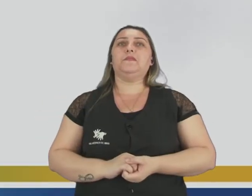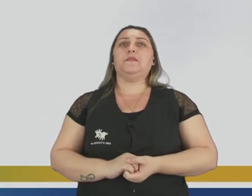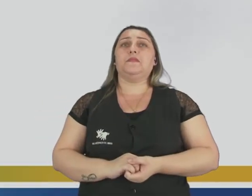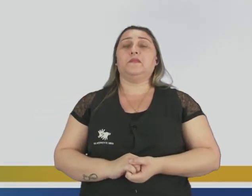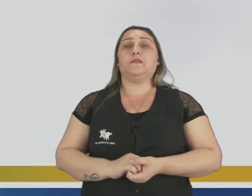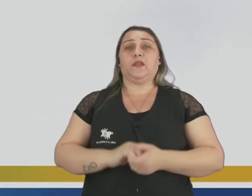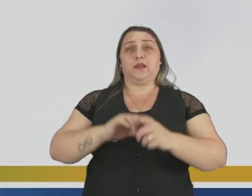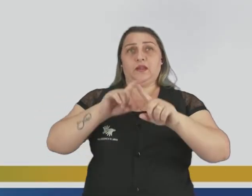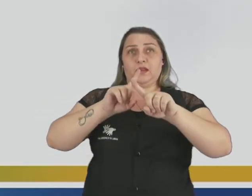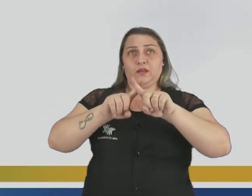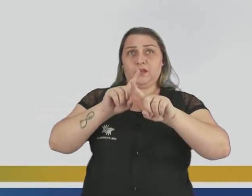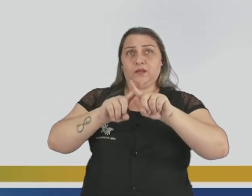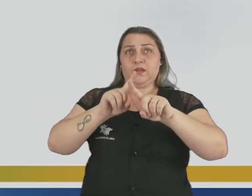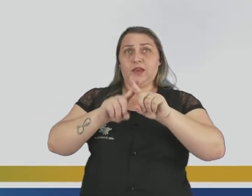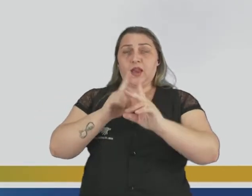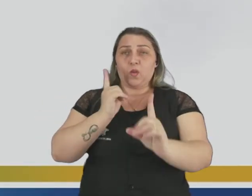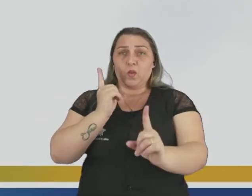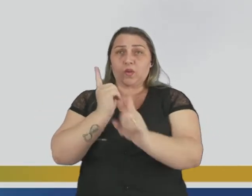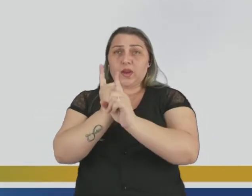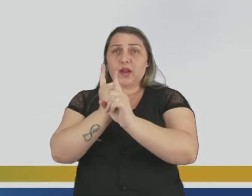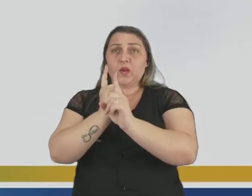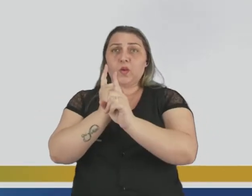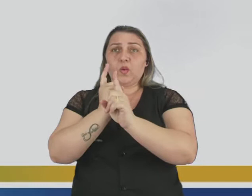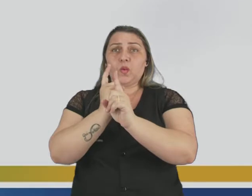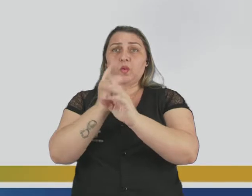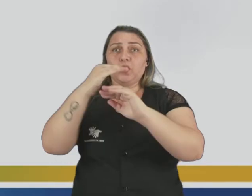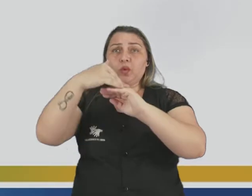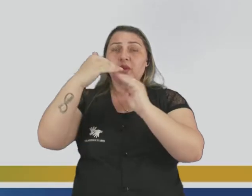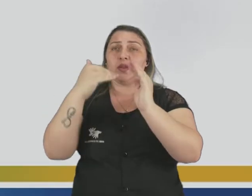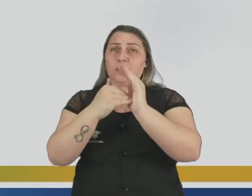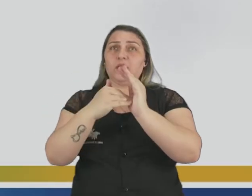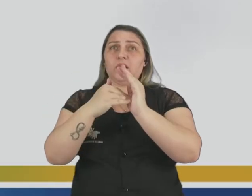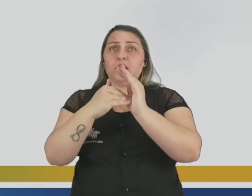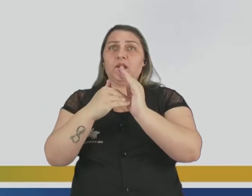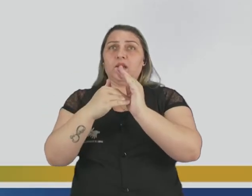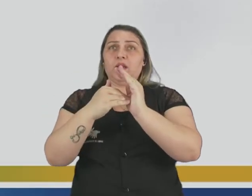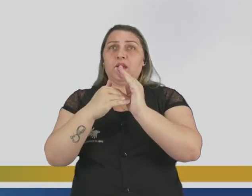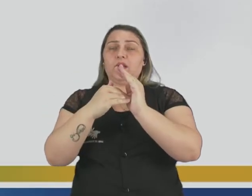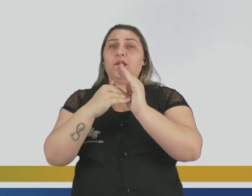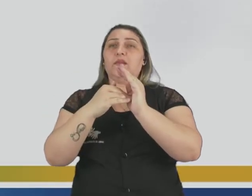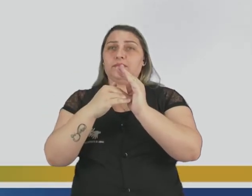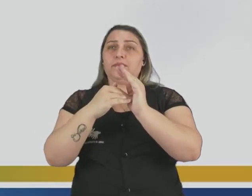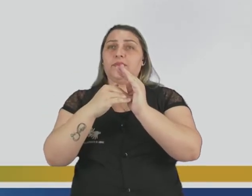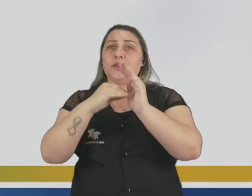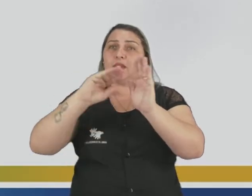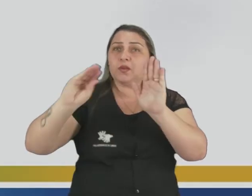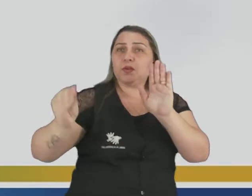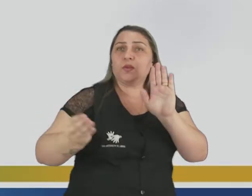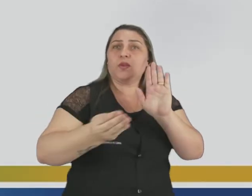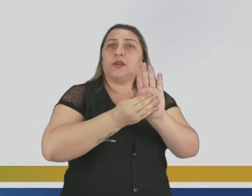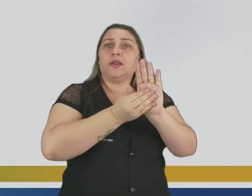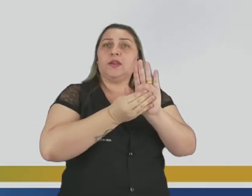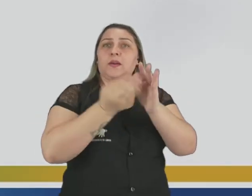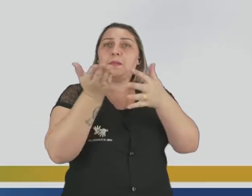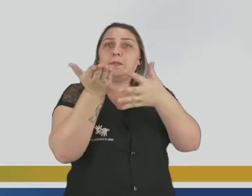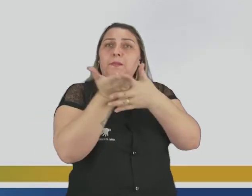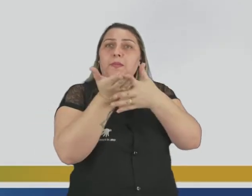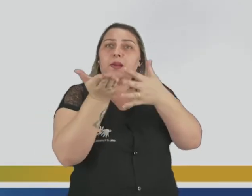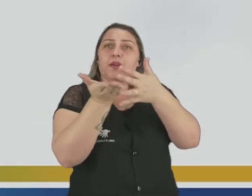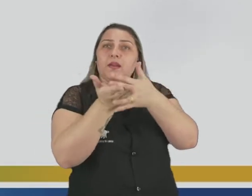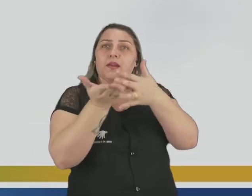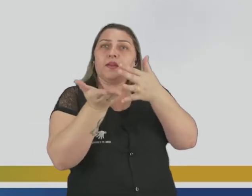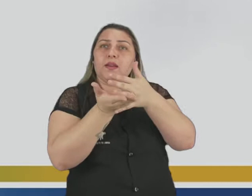A multiplicação é achar o todo, o total, né? O todo é o meu total. é adicionar